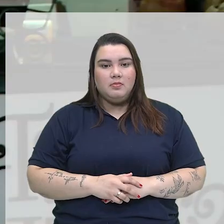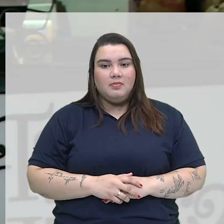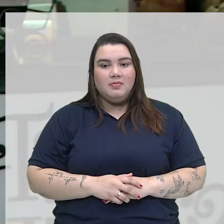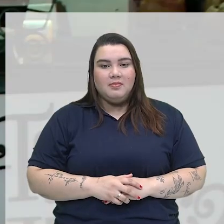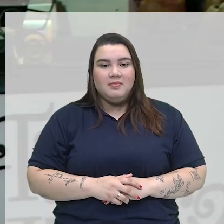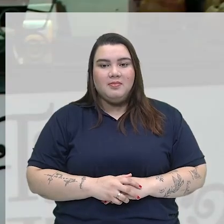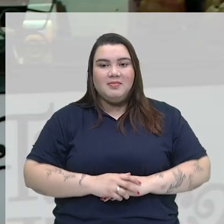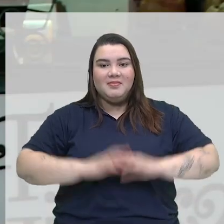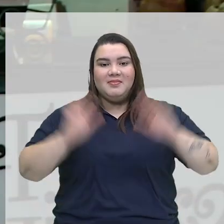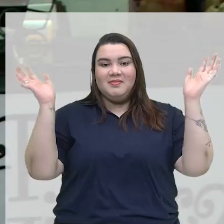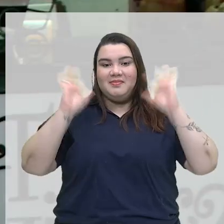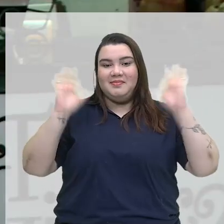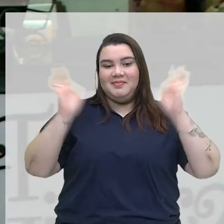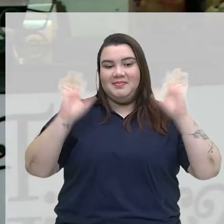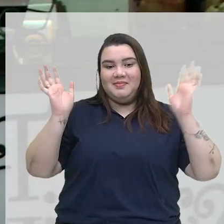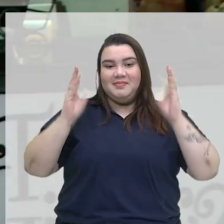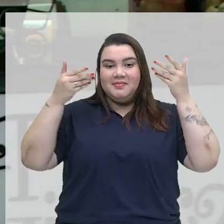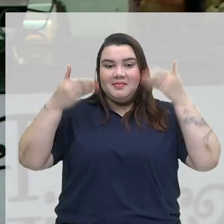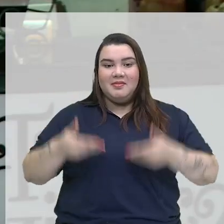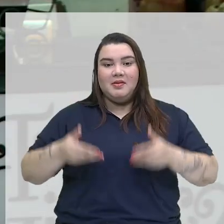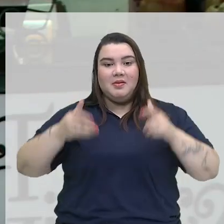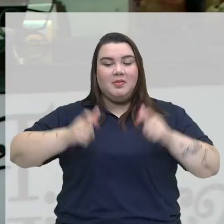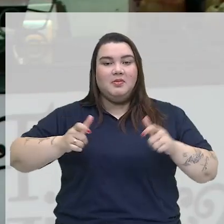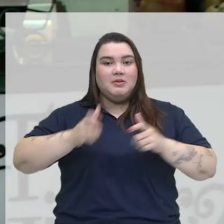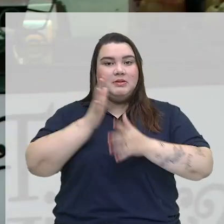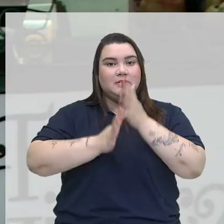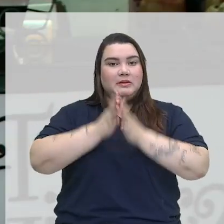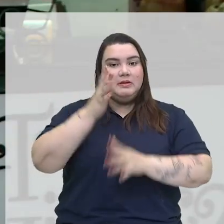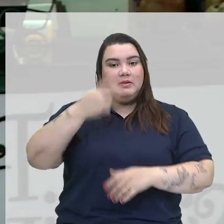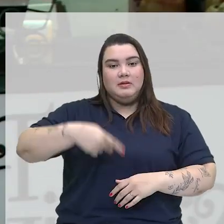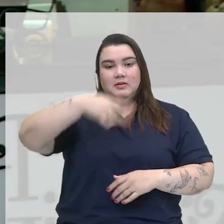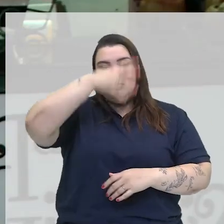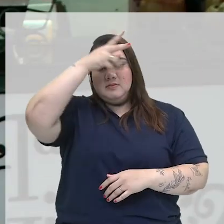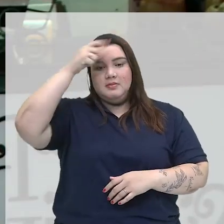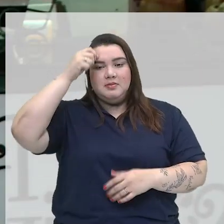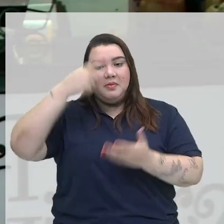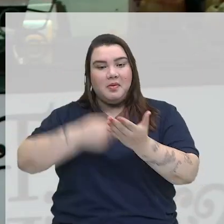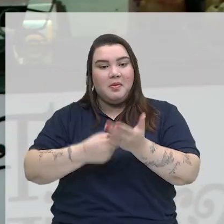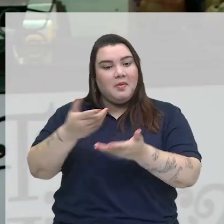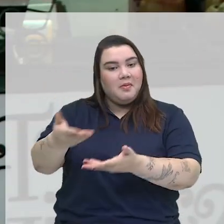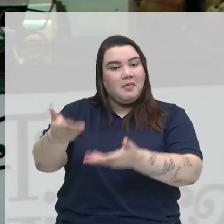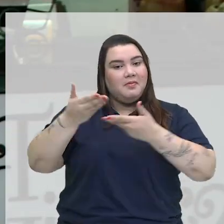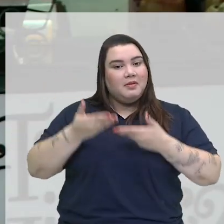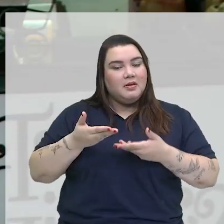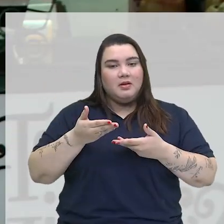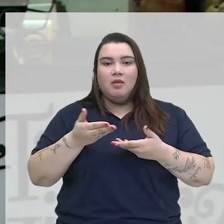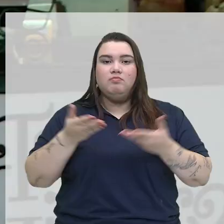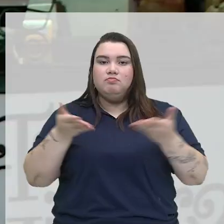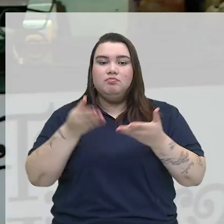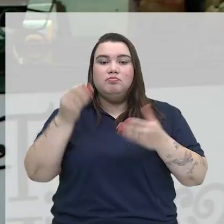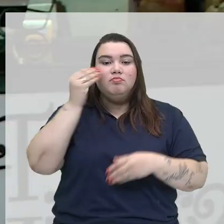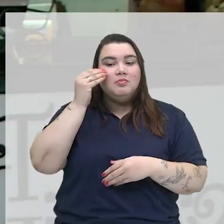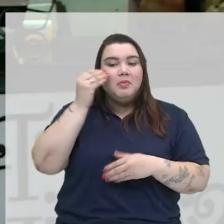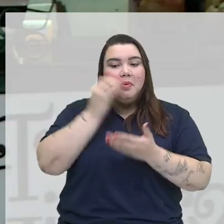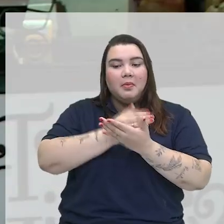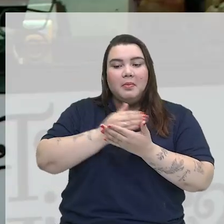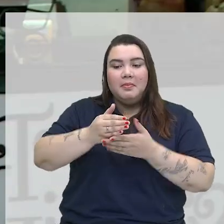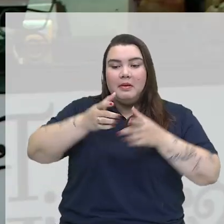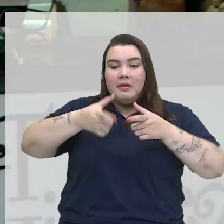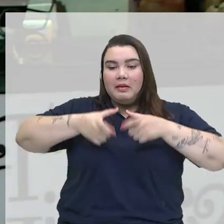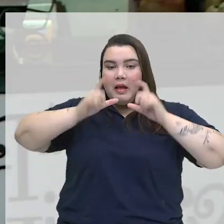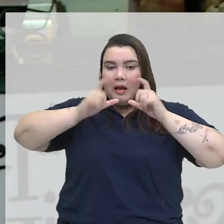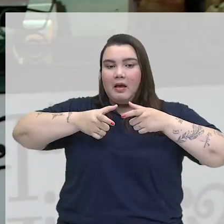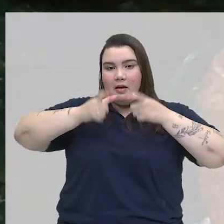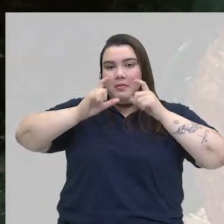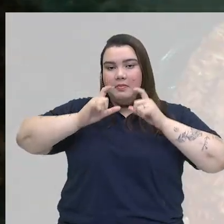Olá pessoal, eu estou aqui no Centro Histórico de Manaus e eu vim convidar vocês para tomar um delicioso tacacá,